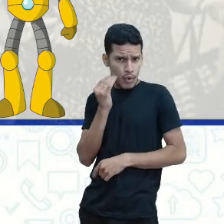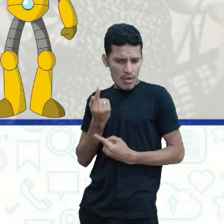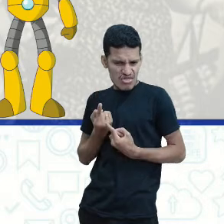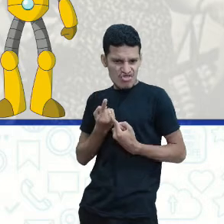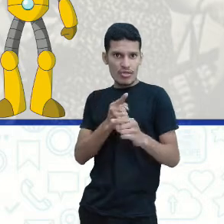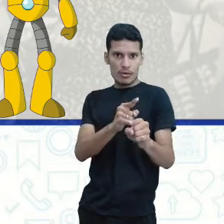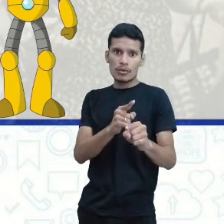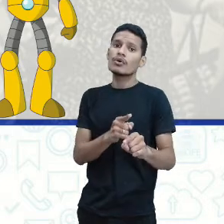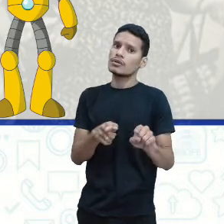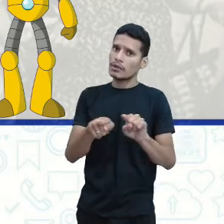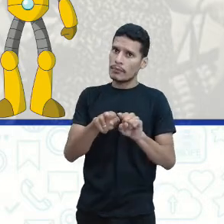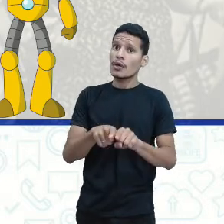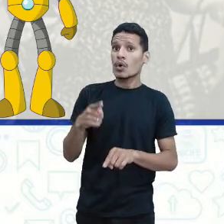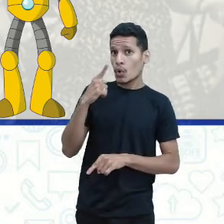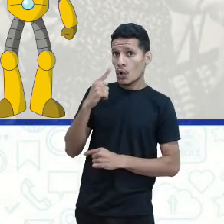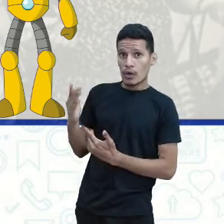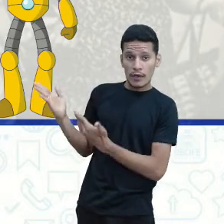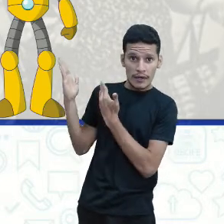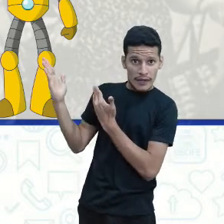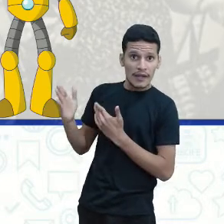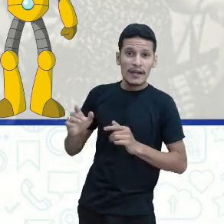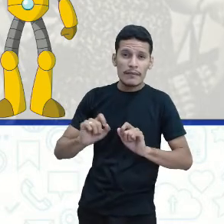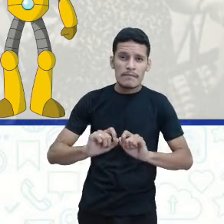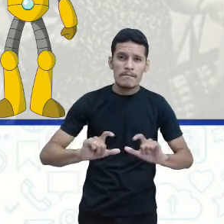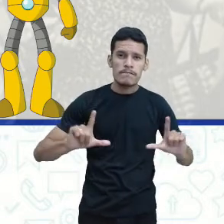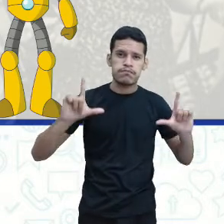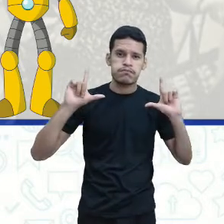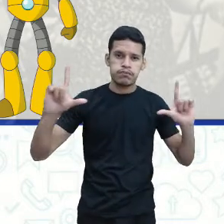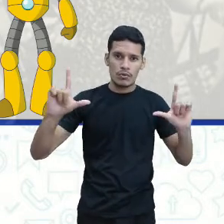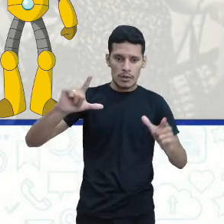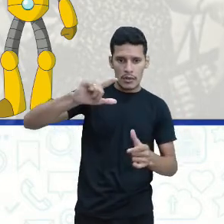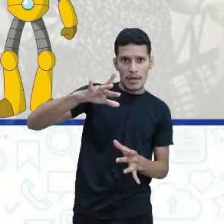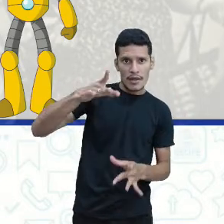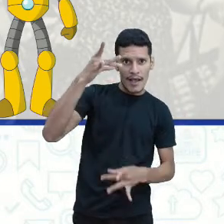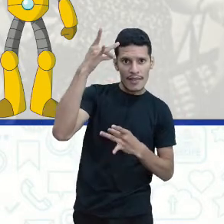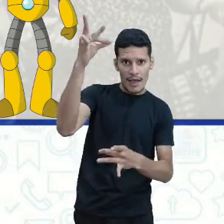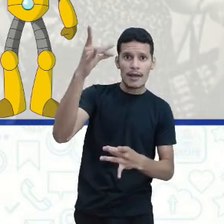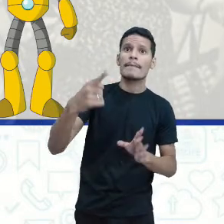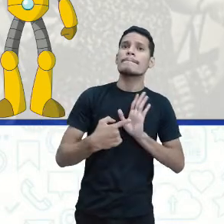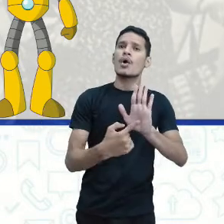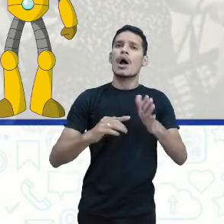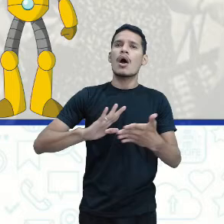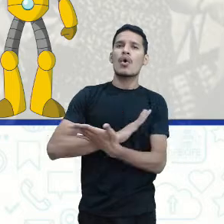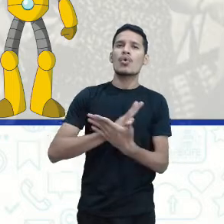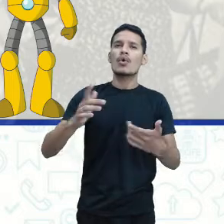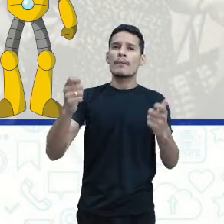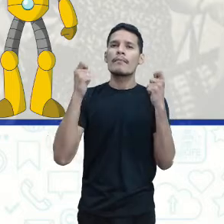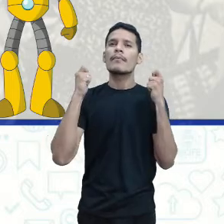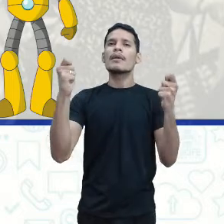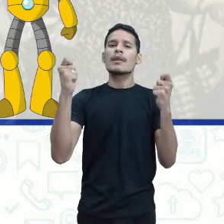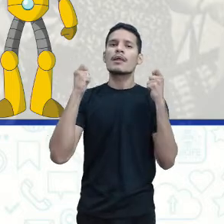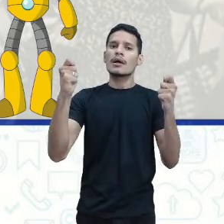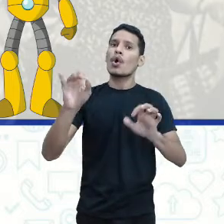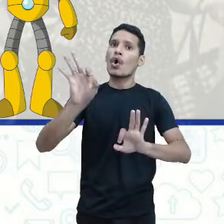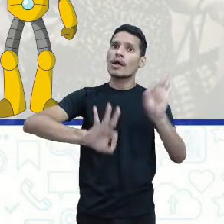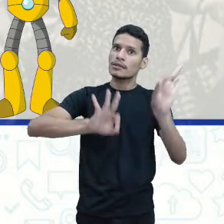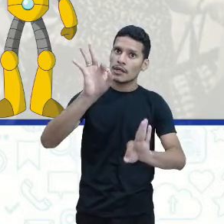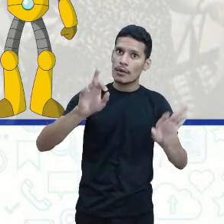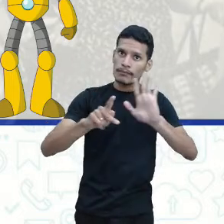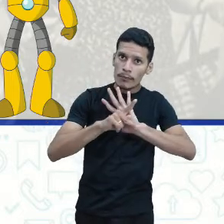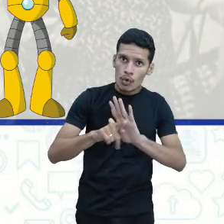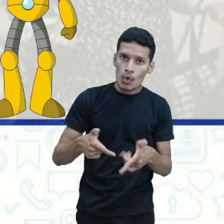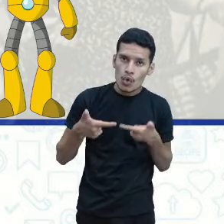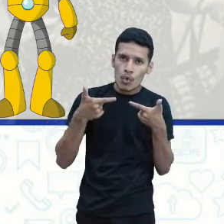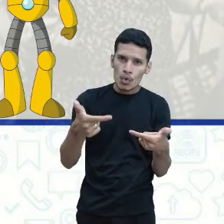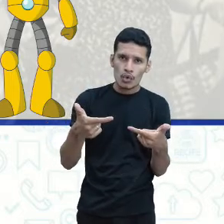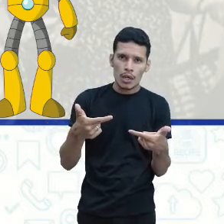ó, esse cartaz que mostra alguns desses militantes, né, que se organizaram na luta armada e que